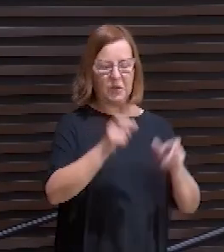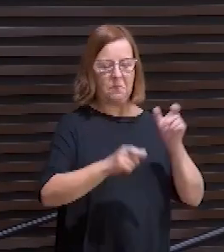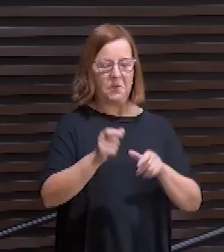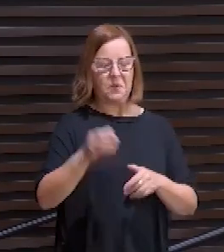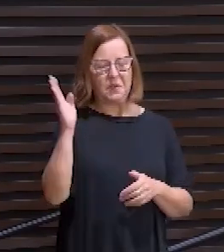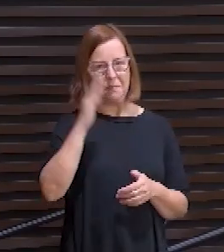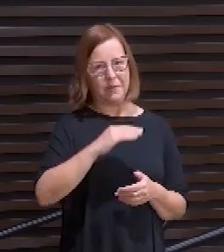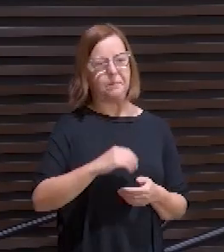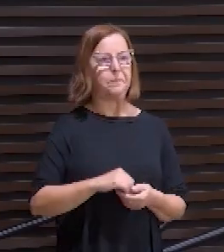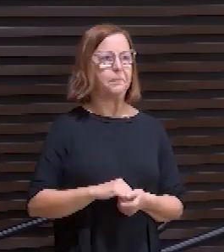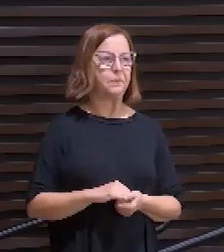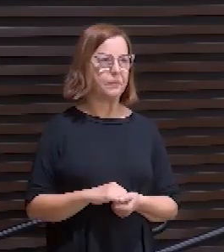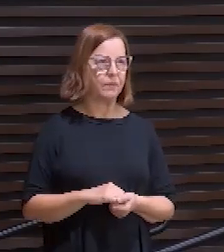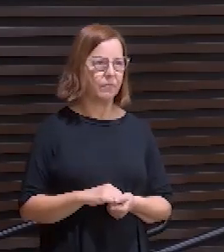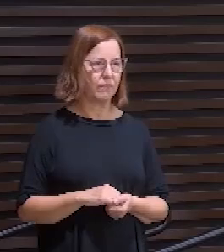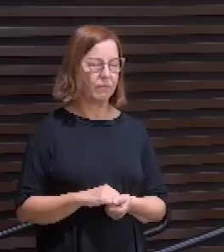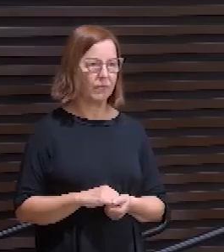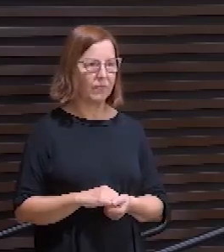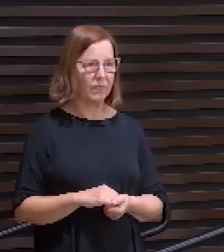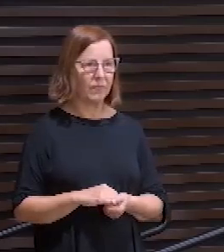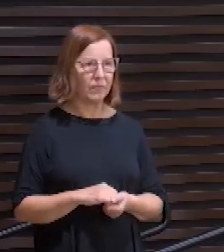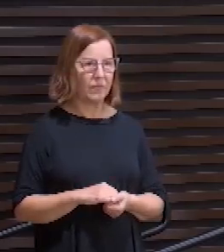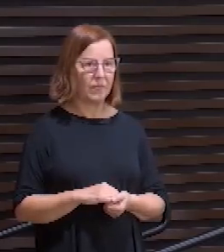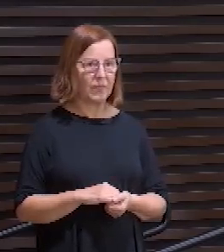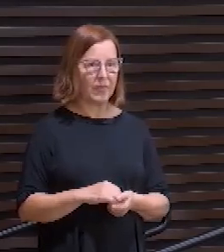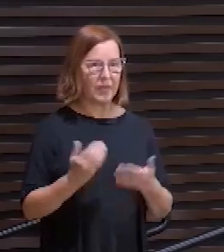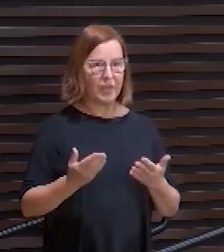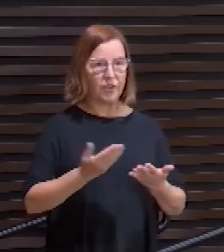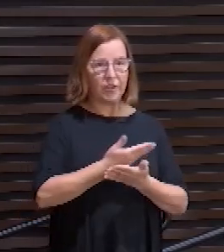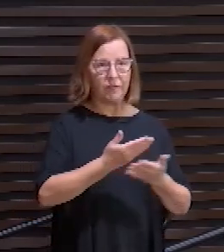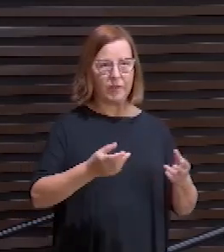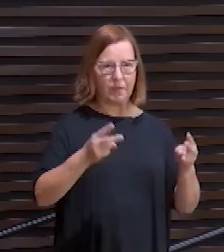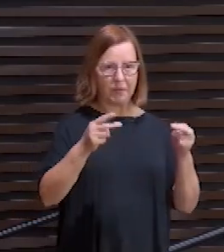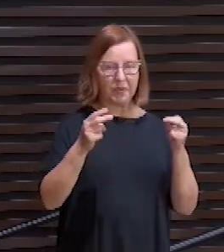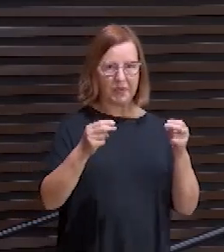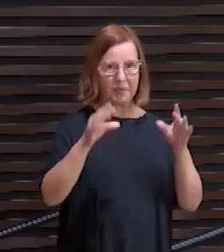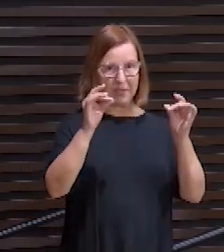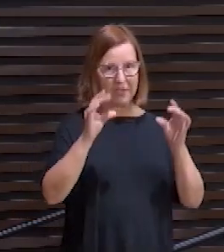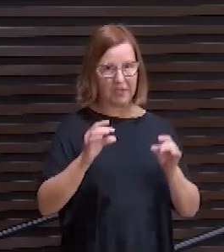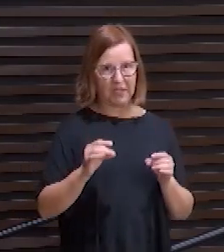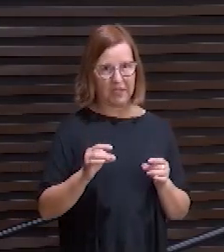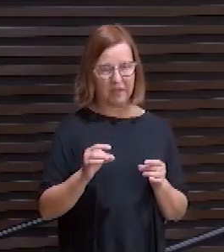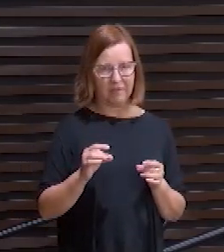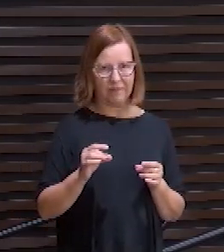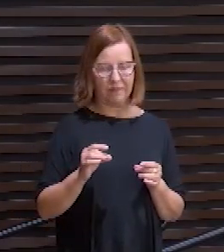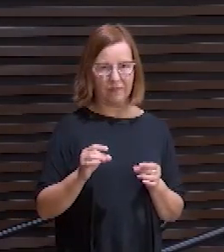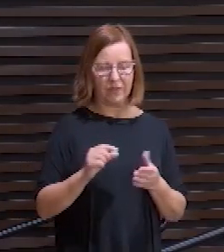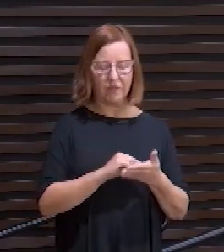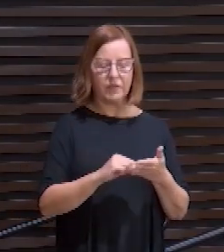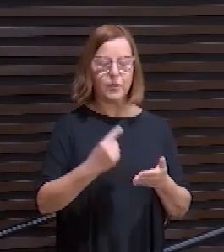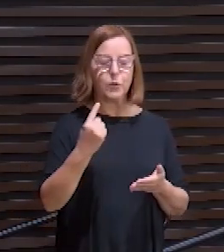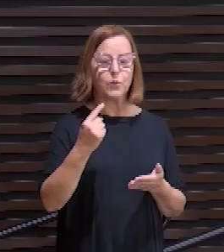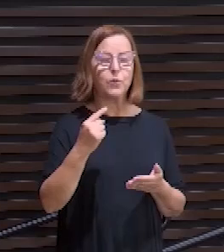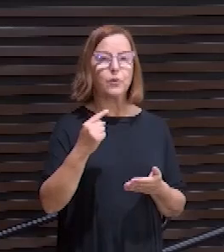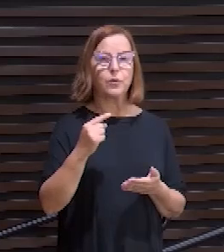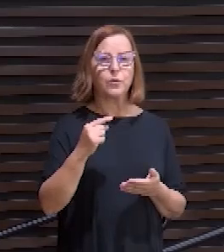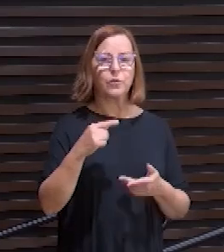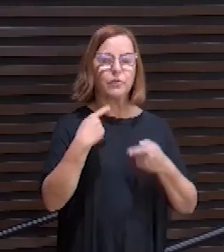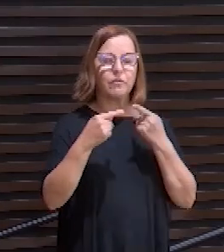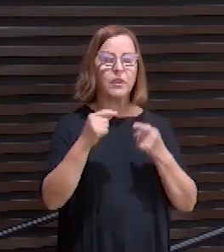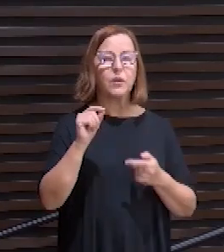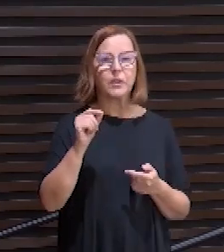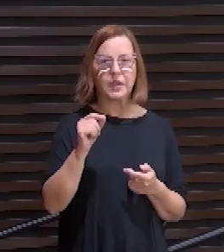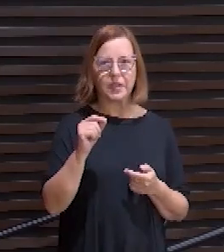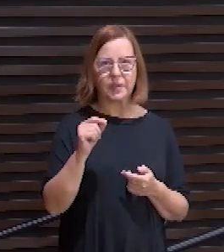Agora eu quero, irmãos, chamar a sua atenção para um detalhe. O que diz no versículo 1?